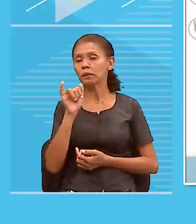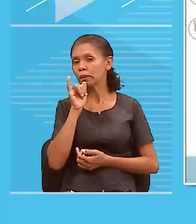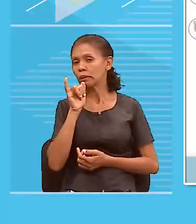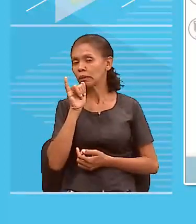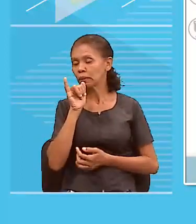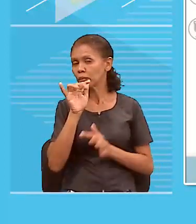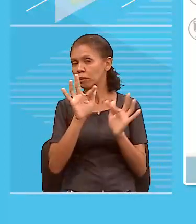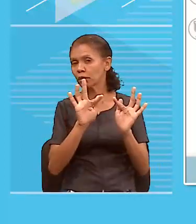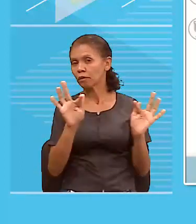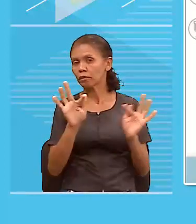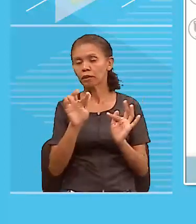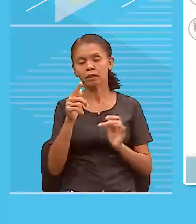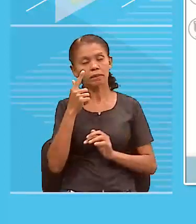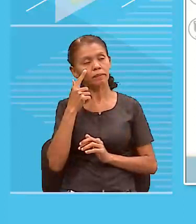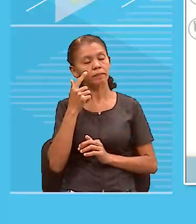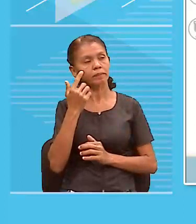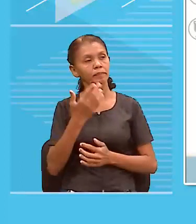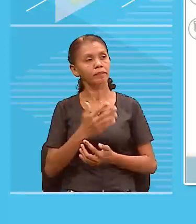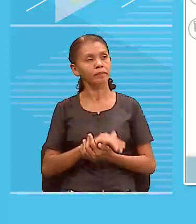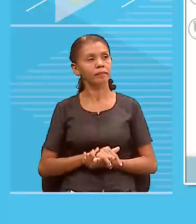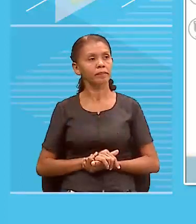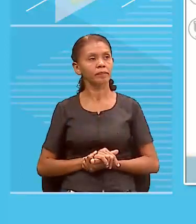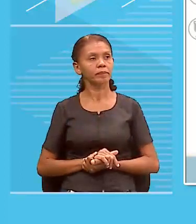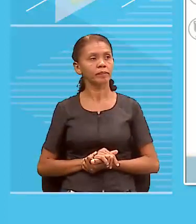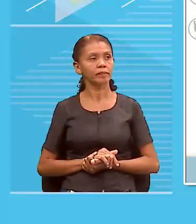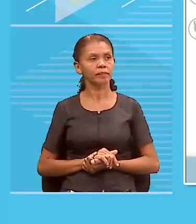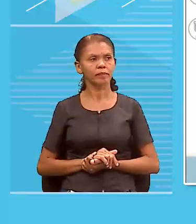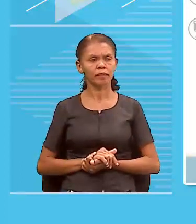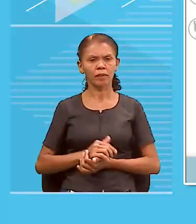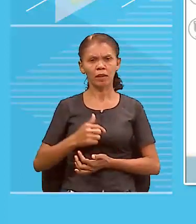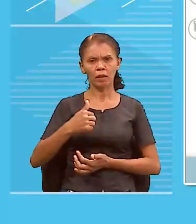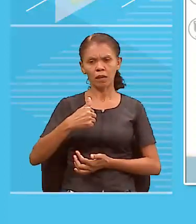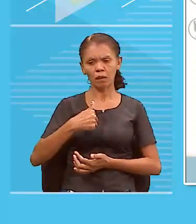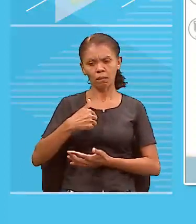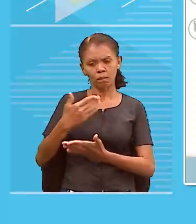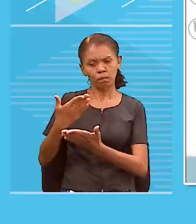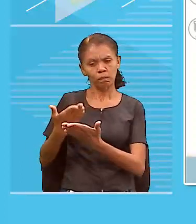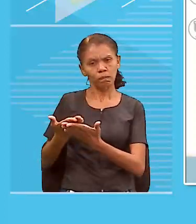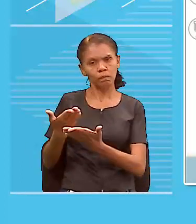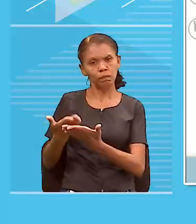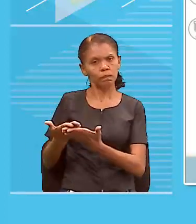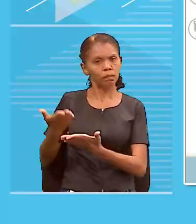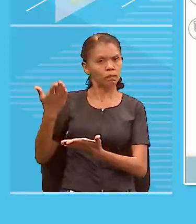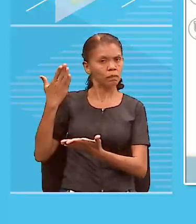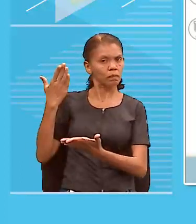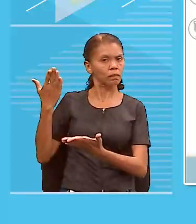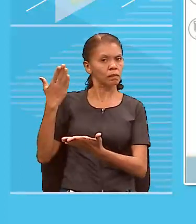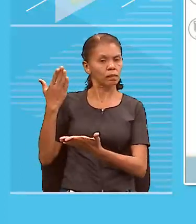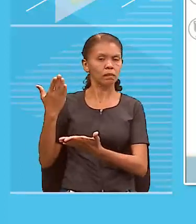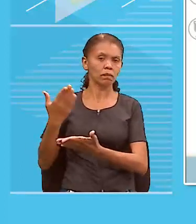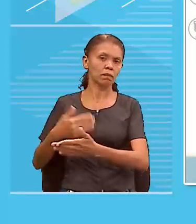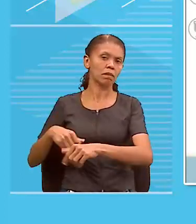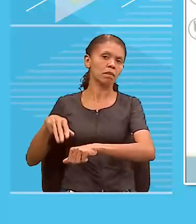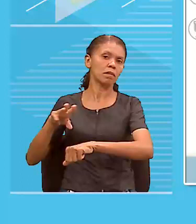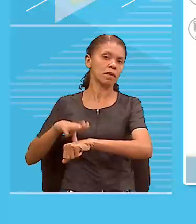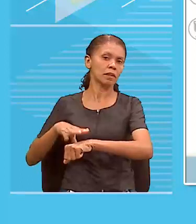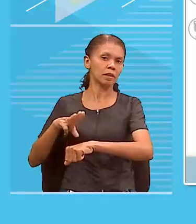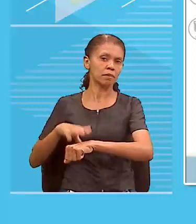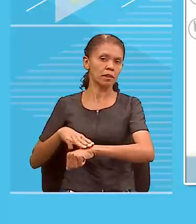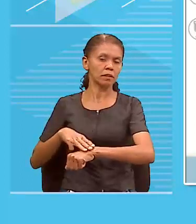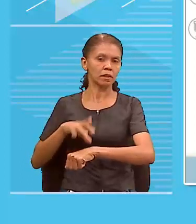eu estudei matemática sim eu estudarei matemática assim